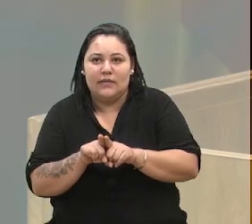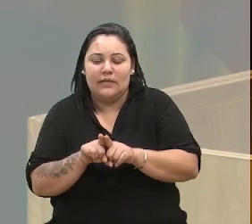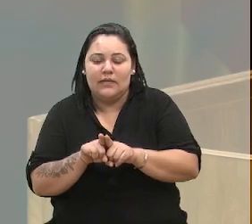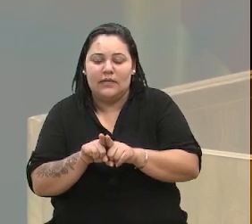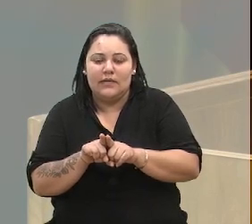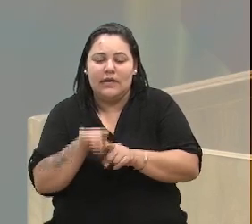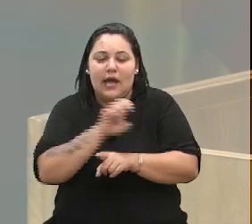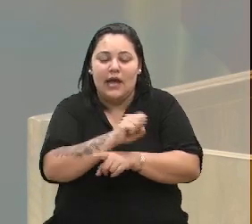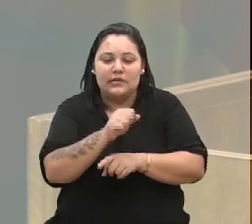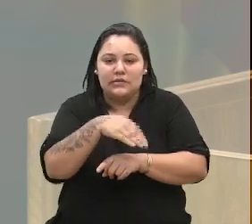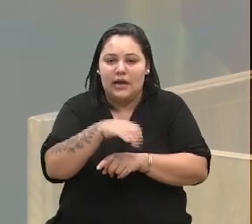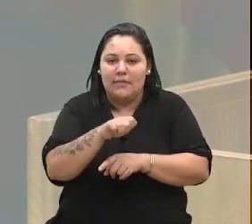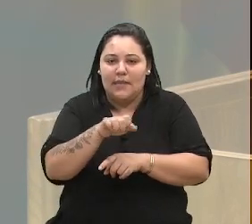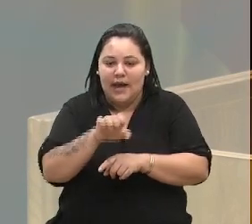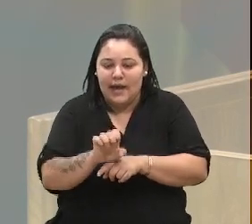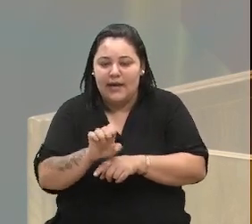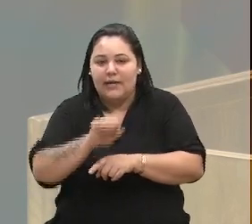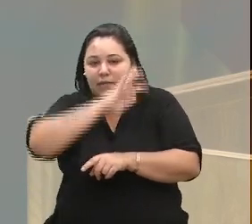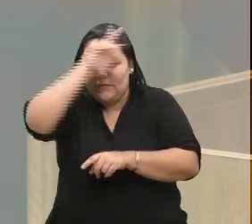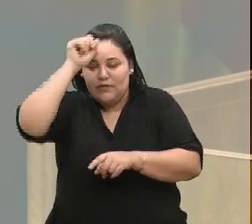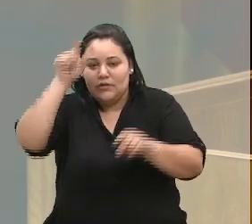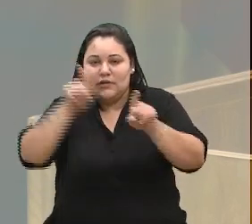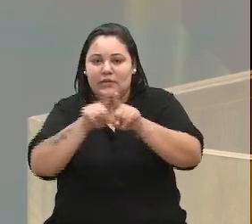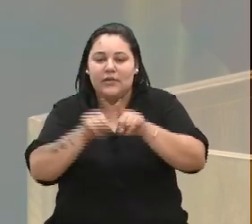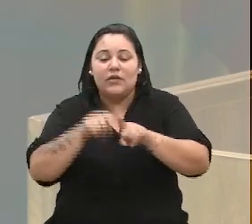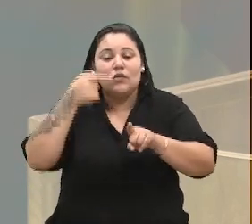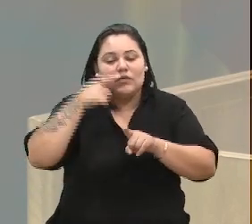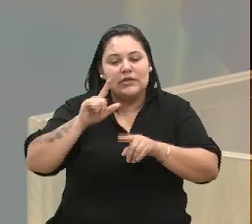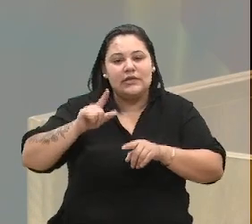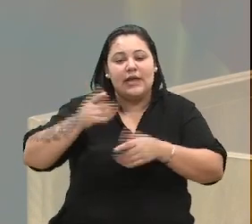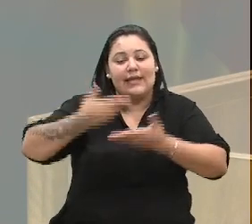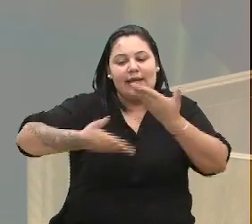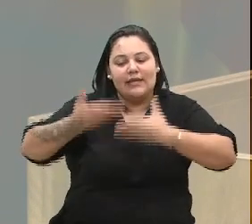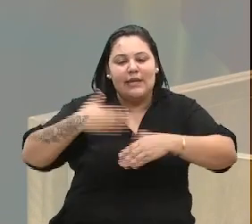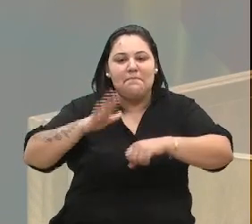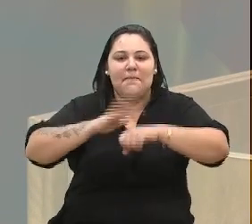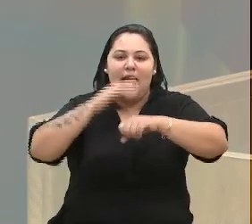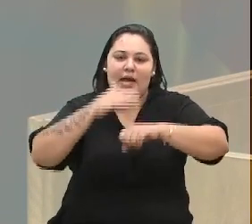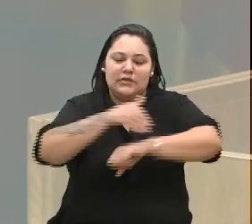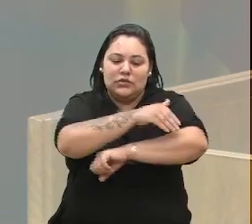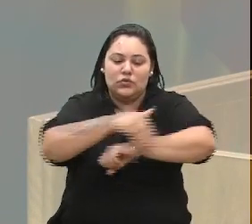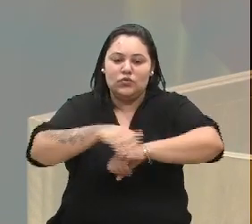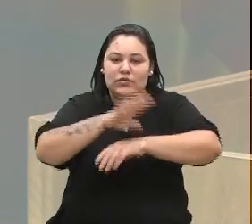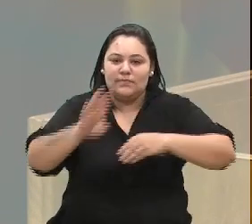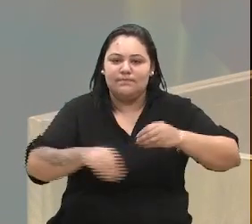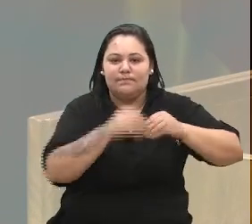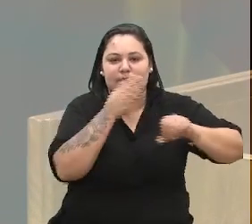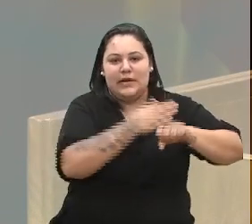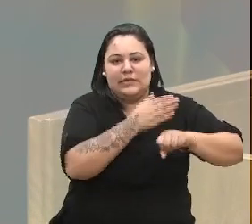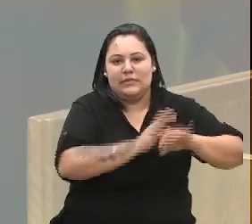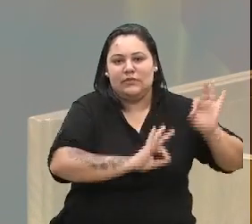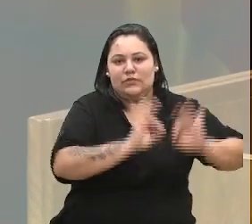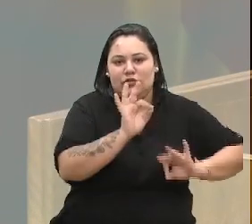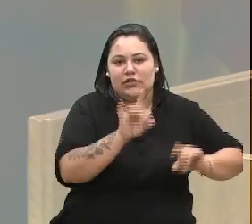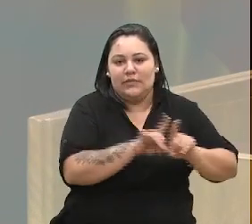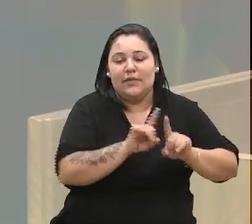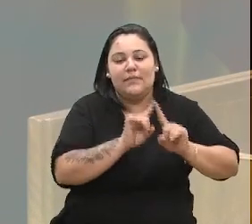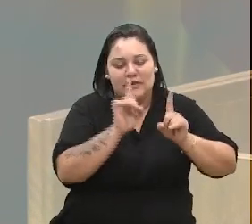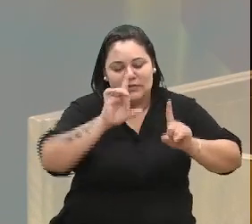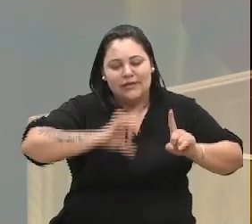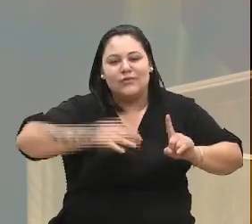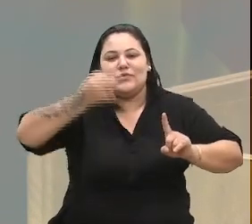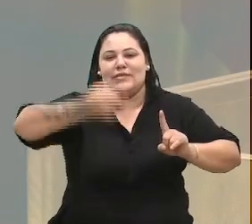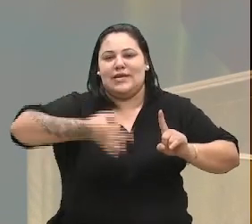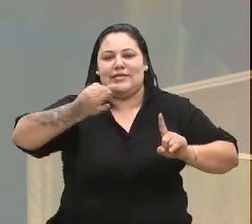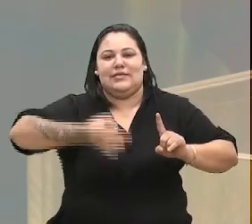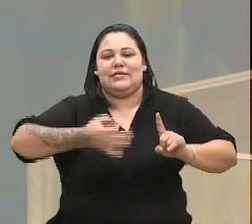SAMAI, Prefeitura, para tentar viabilizar que mais ruas sejam incluídas, né? Mas eu tenho absoluta convicção de